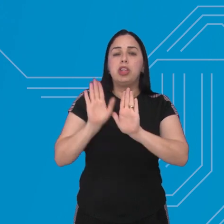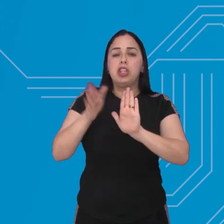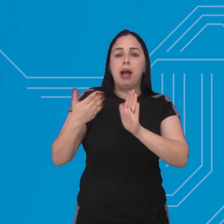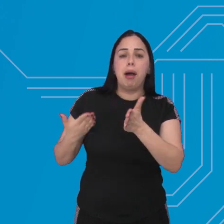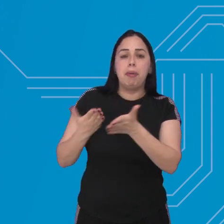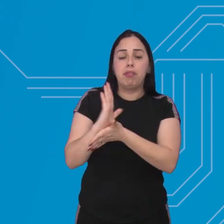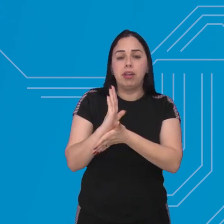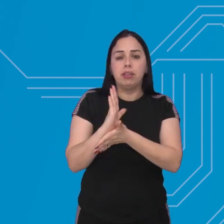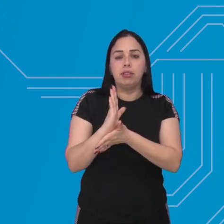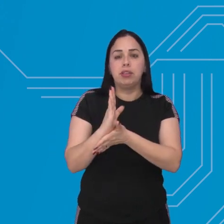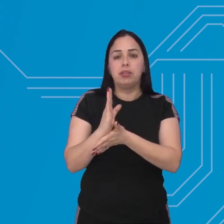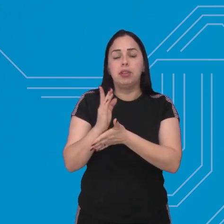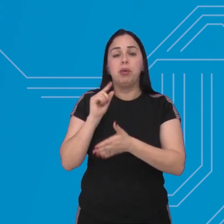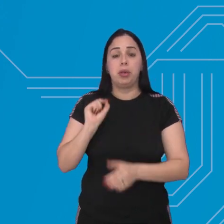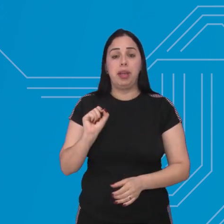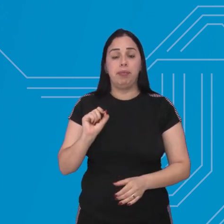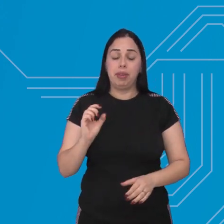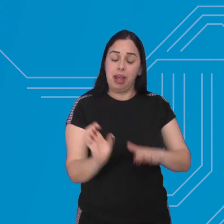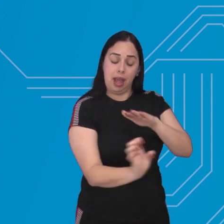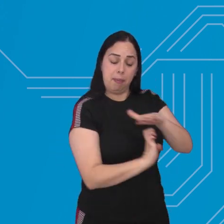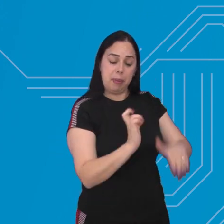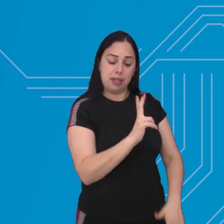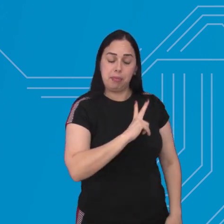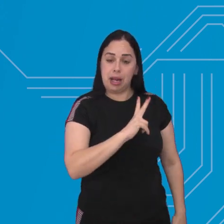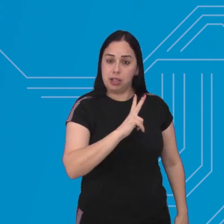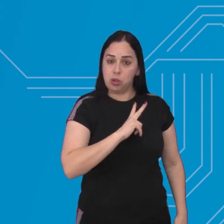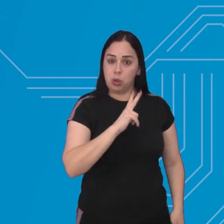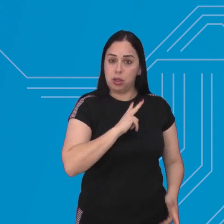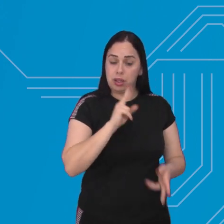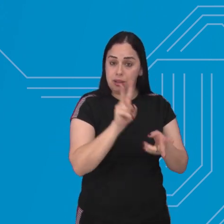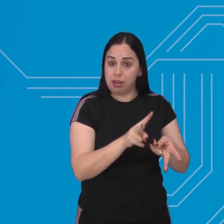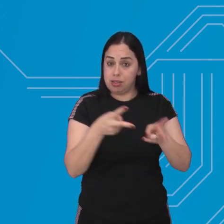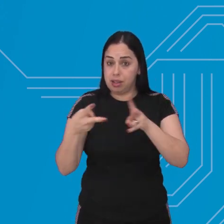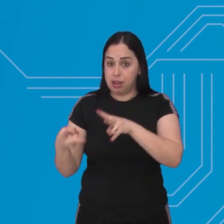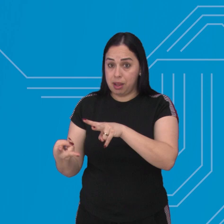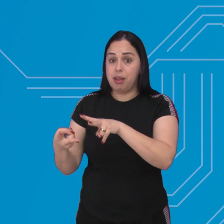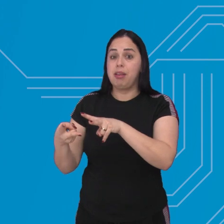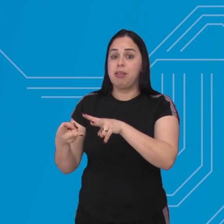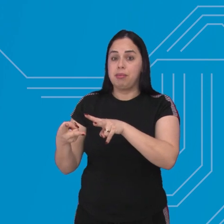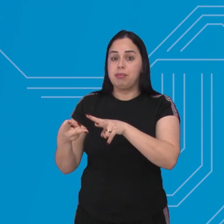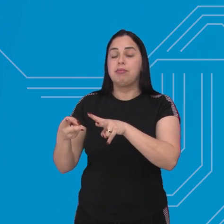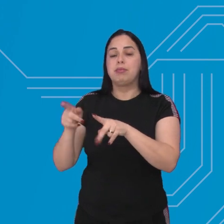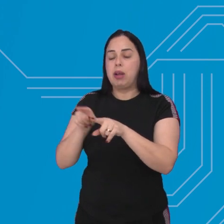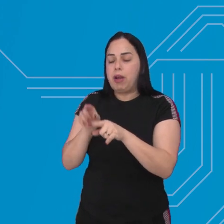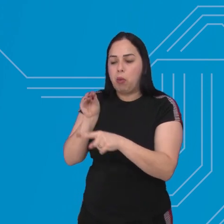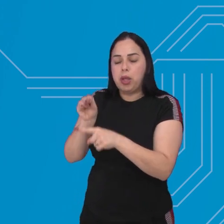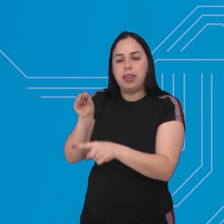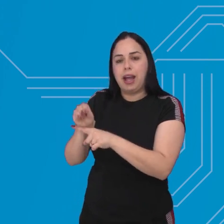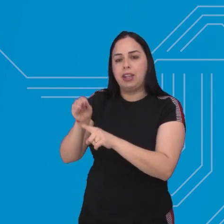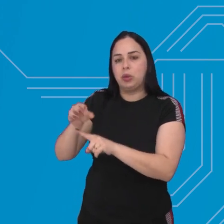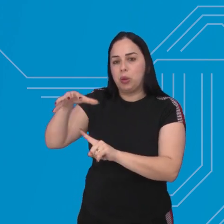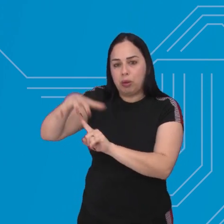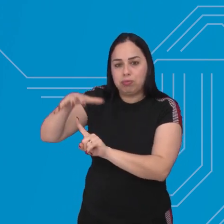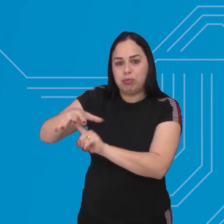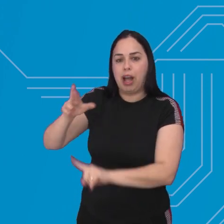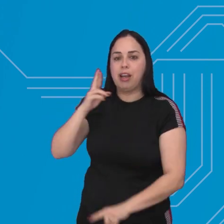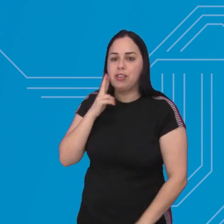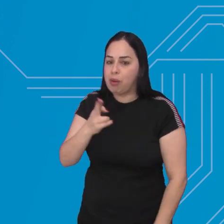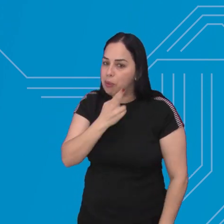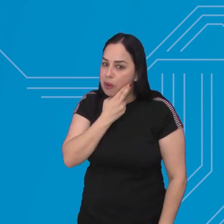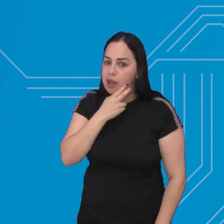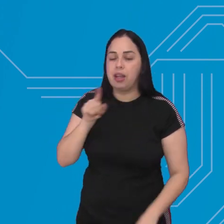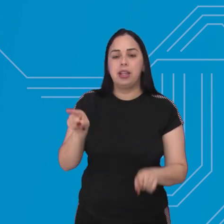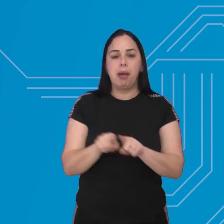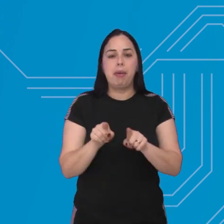projetos aprovados, que vão conceder a iniciativa privada a gestão dos quiosques do Banhado e do Parque Ribeirão Vermelho. Você ainda vai